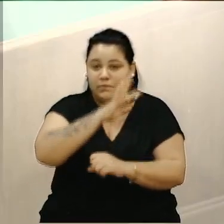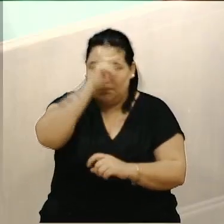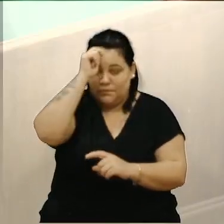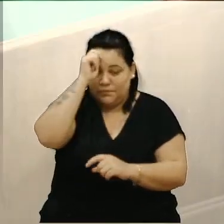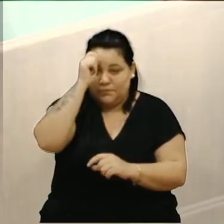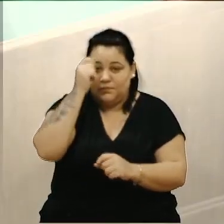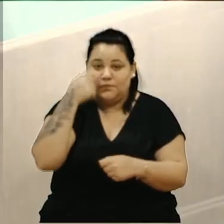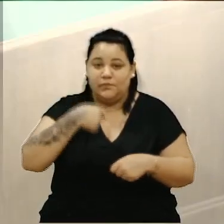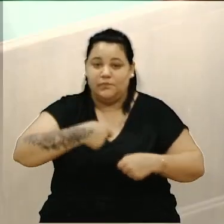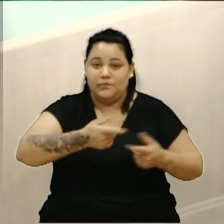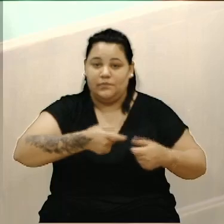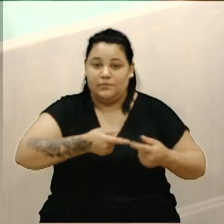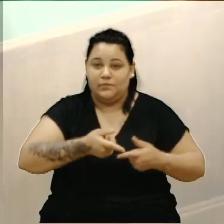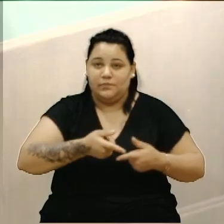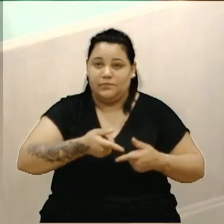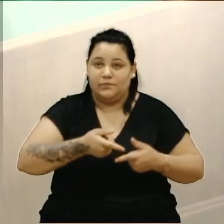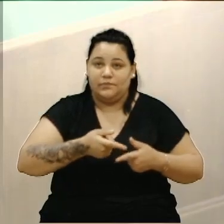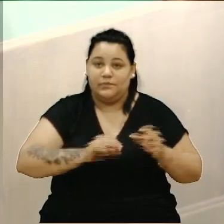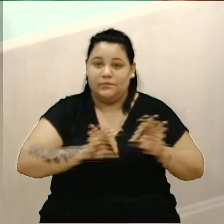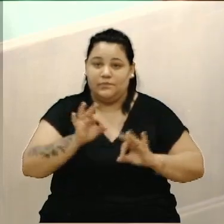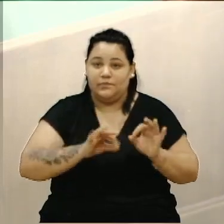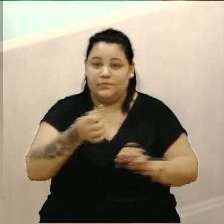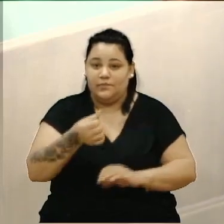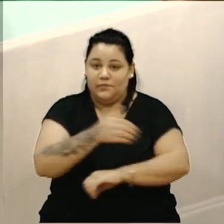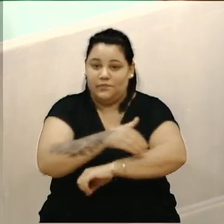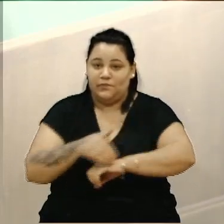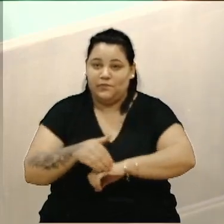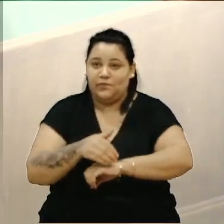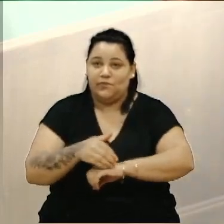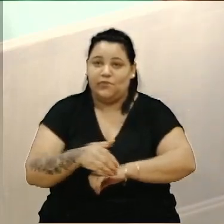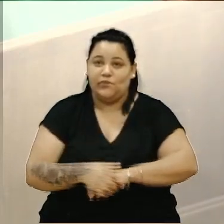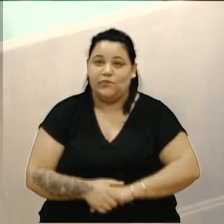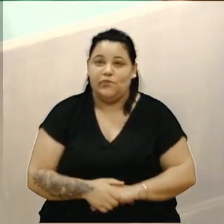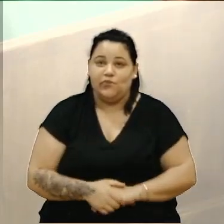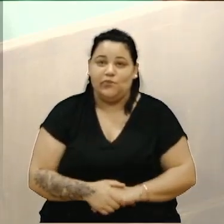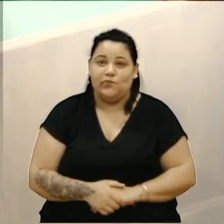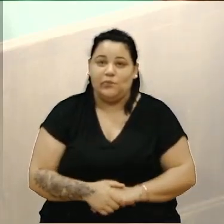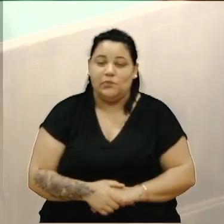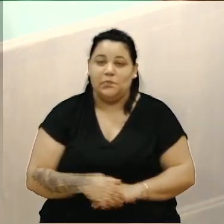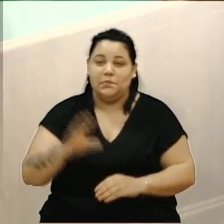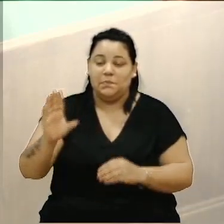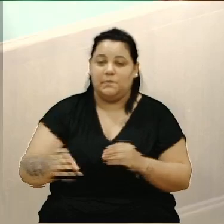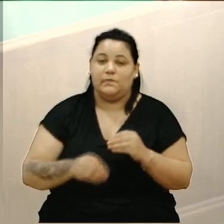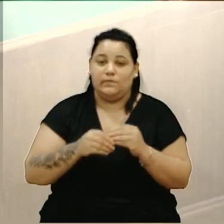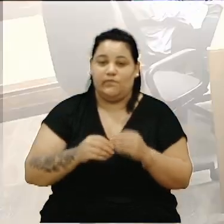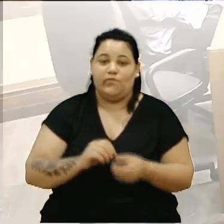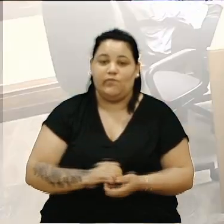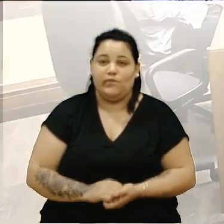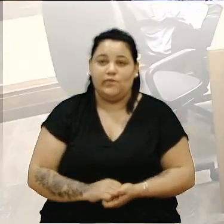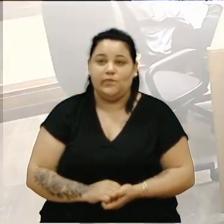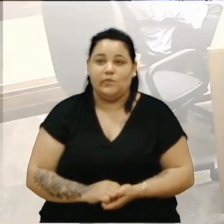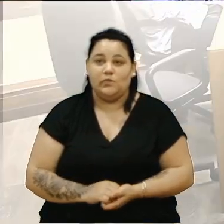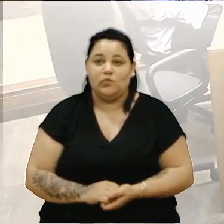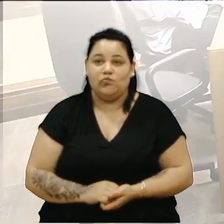6 ruas. Que daí sim nós podemos caminhar com o prefeito. Seu à parte, por favor.